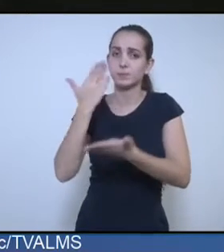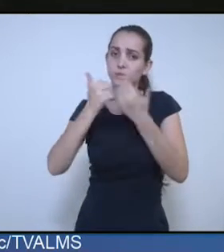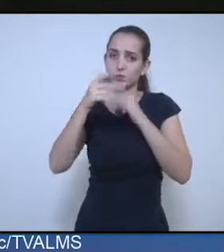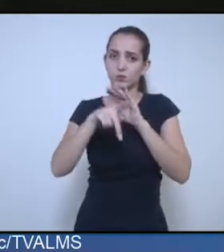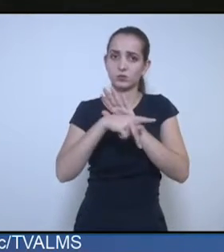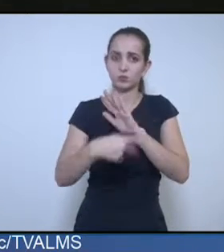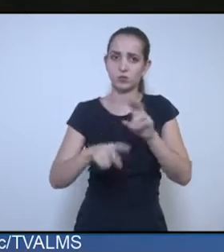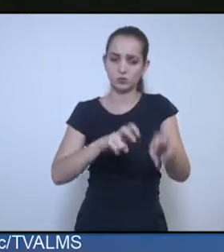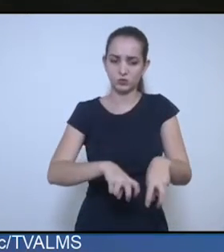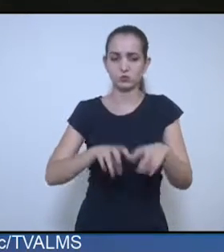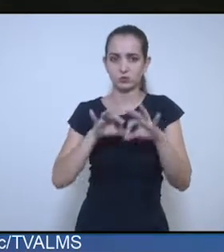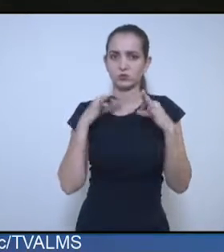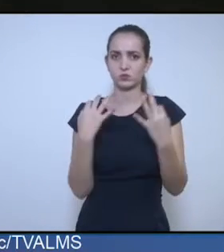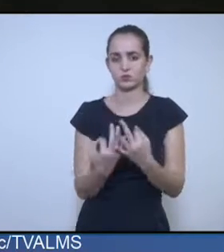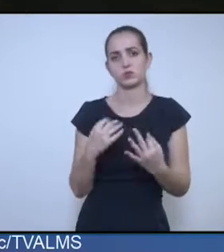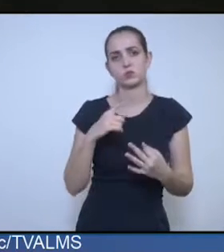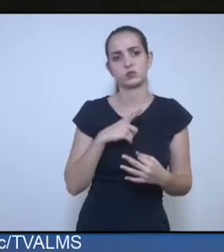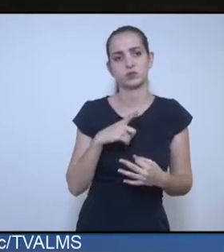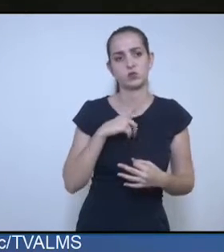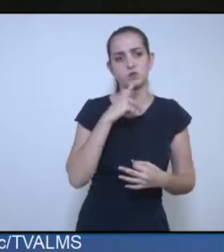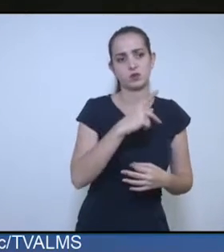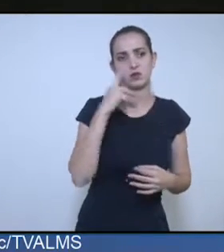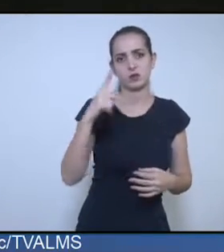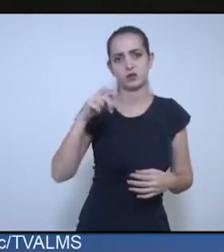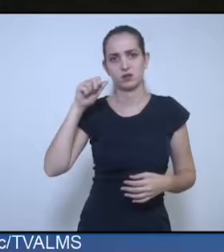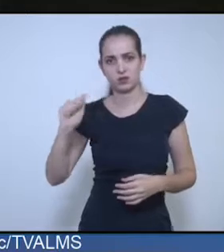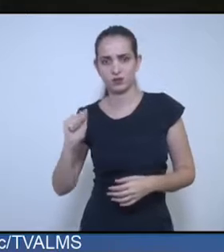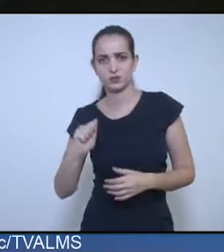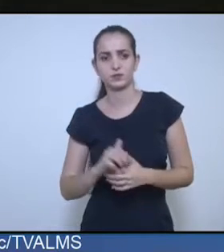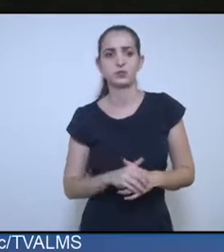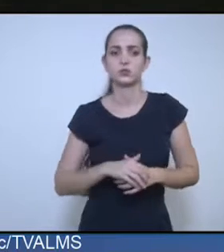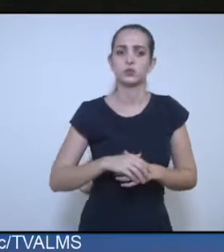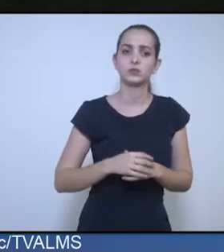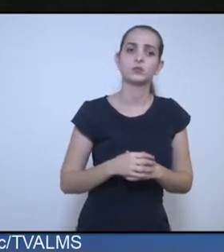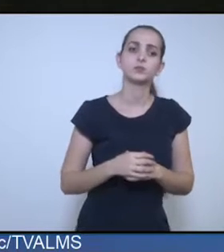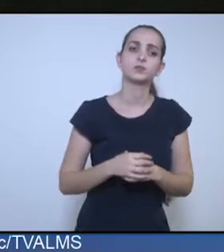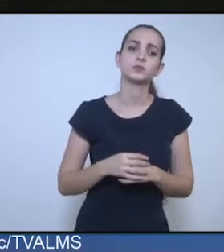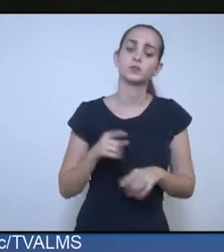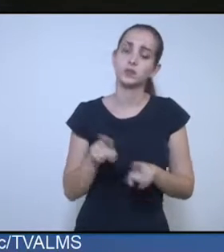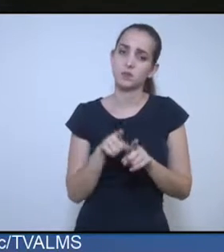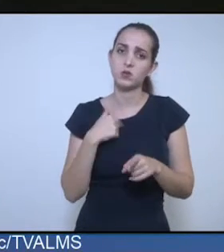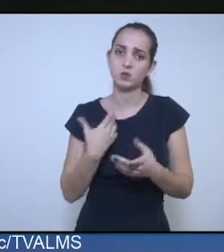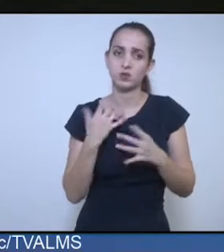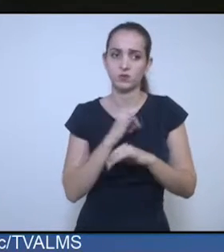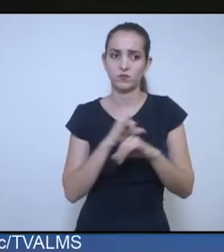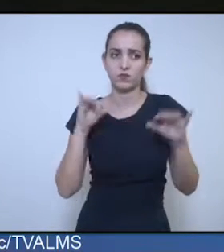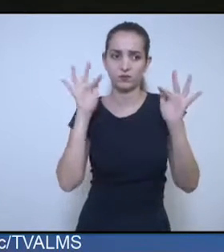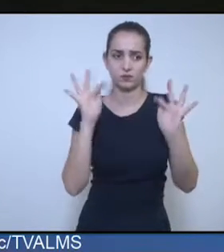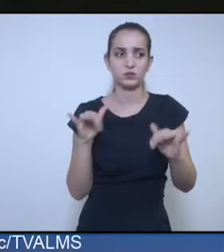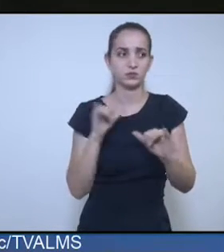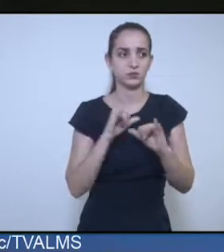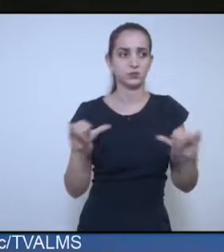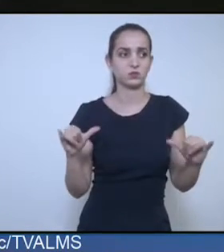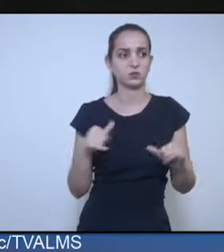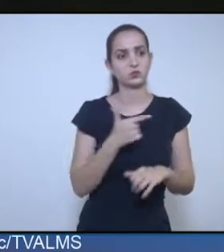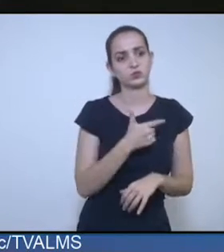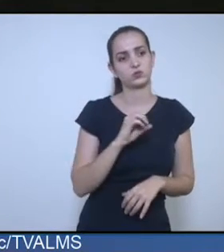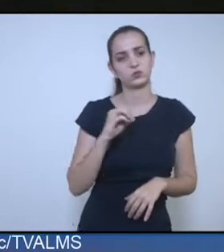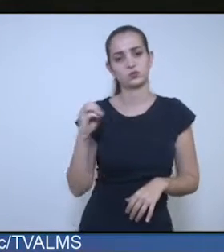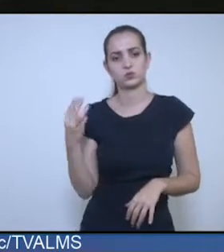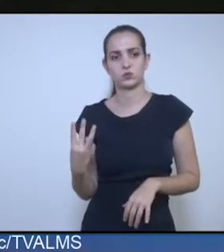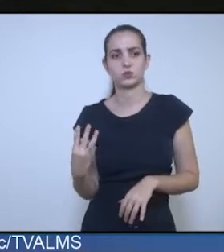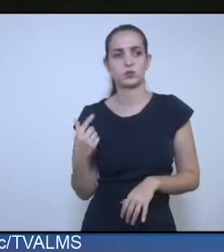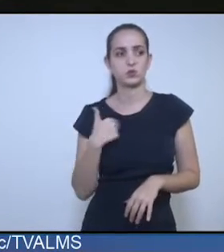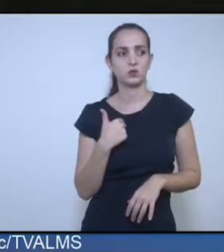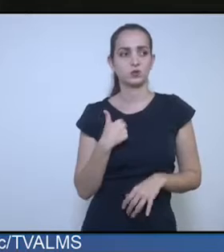familiar através do PA, Programa de Aquisição de Alimento, do qual também tenho o prazer de dizer, a felicidade de dizer, que em